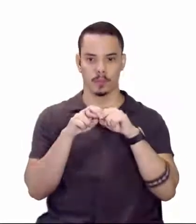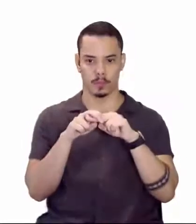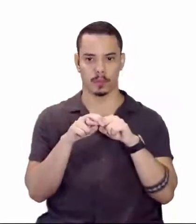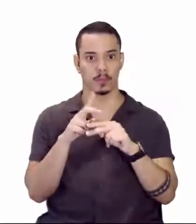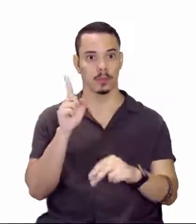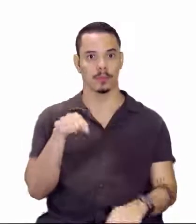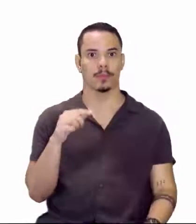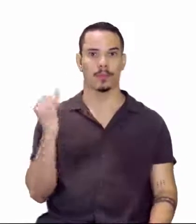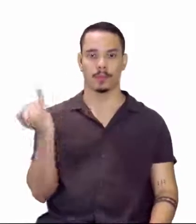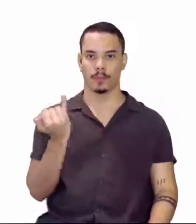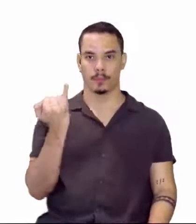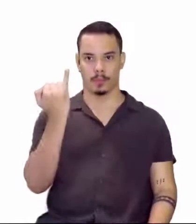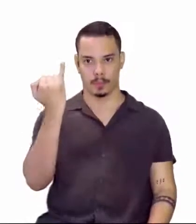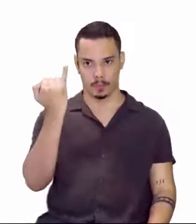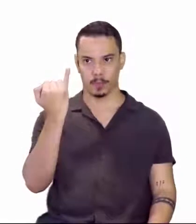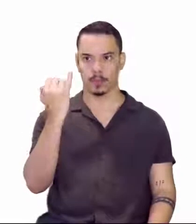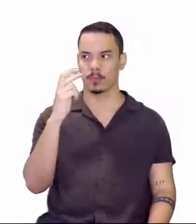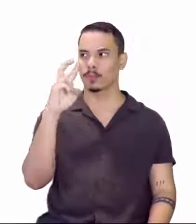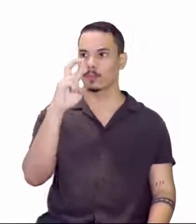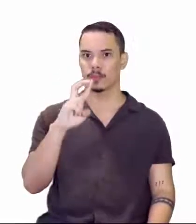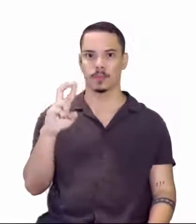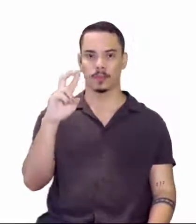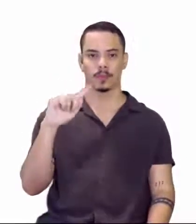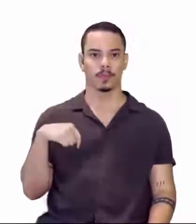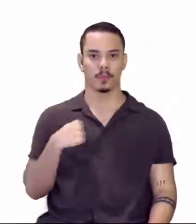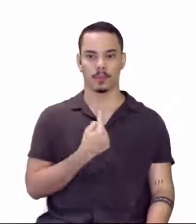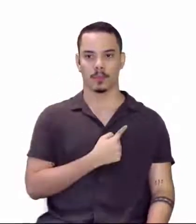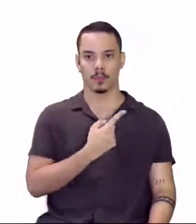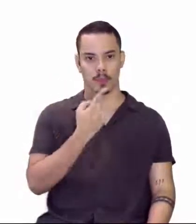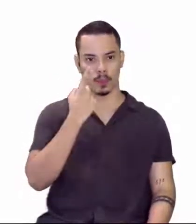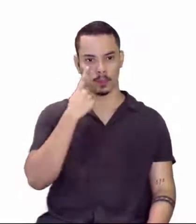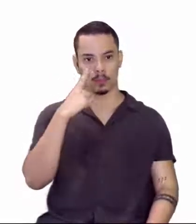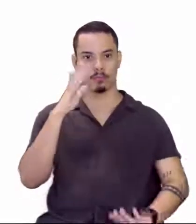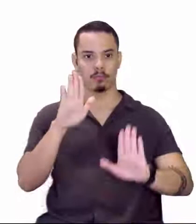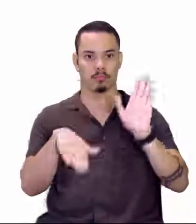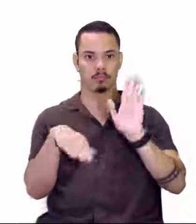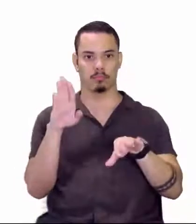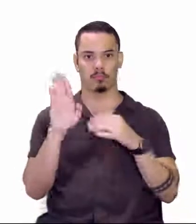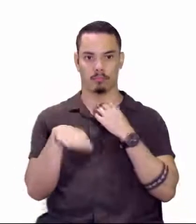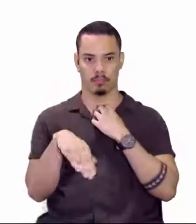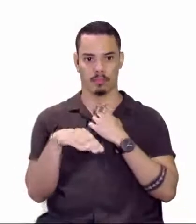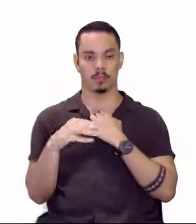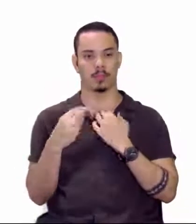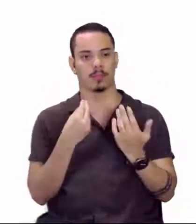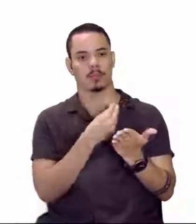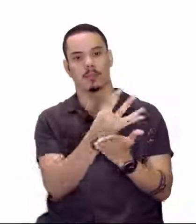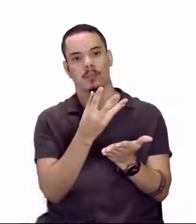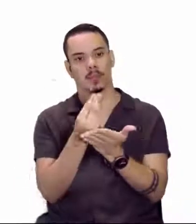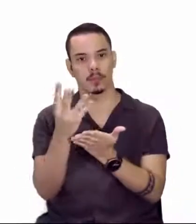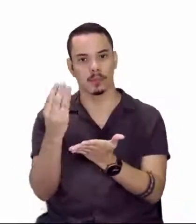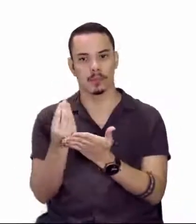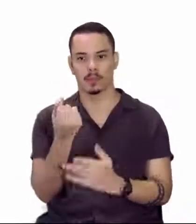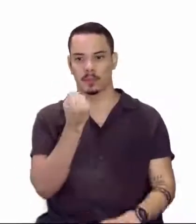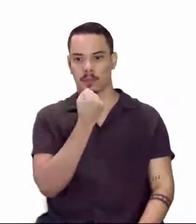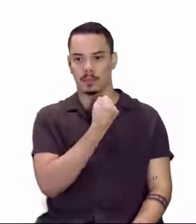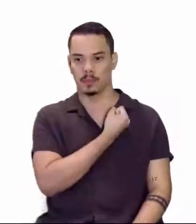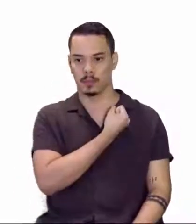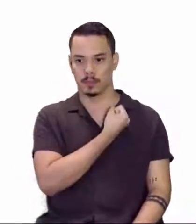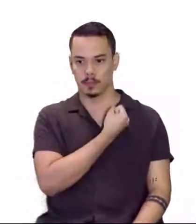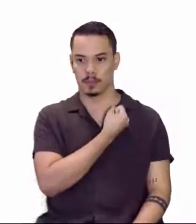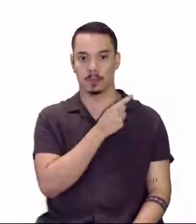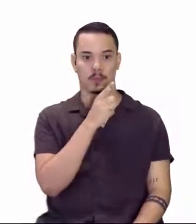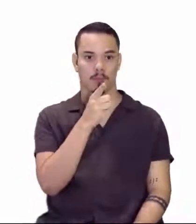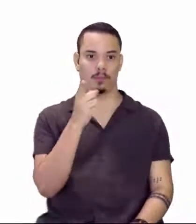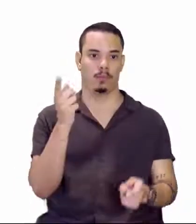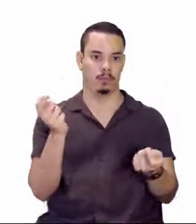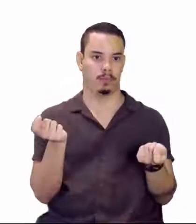muito importante observar que, dependendo da distribuição eletrônica e o número de elétrons da última camada, você